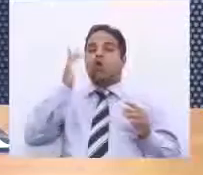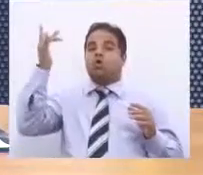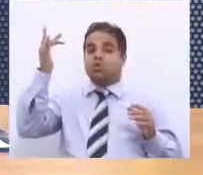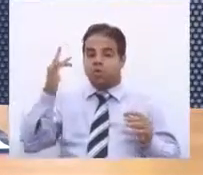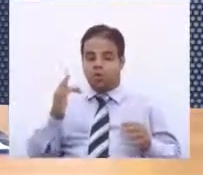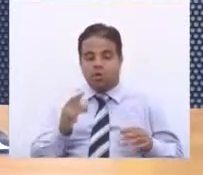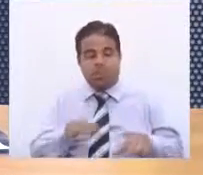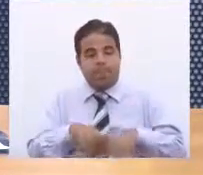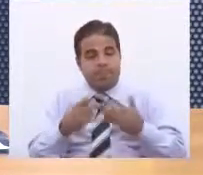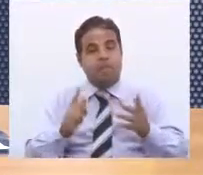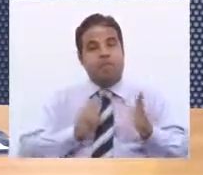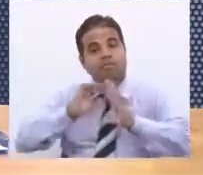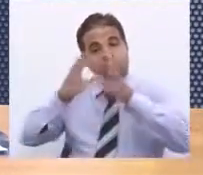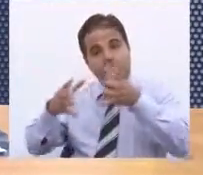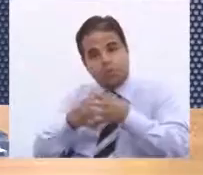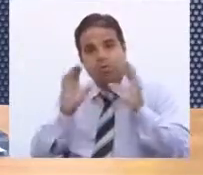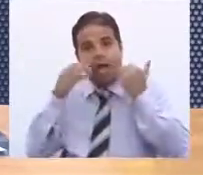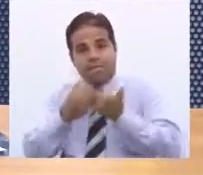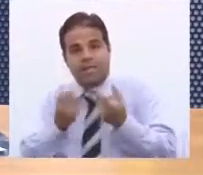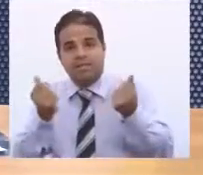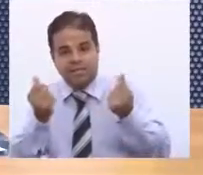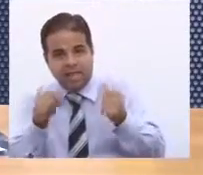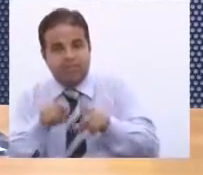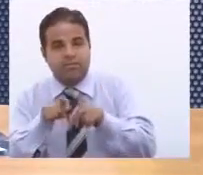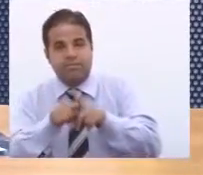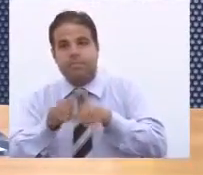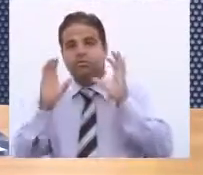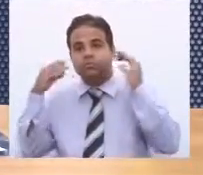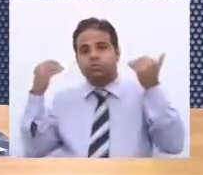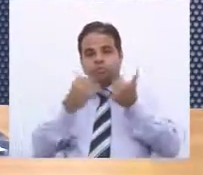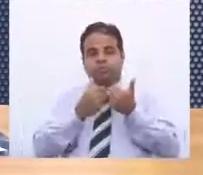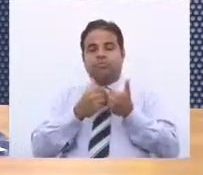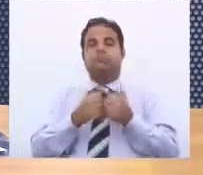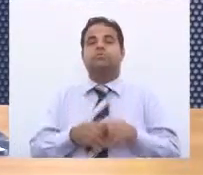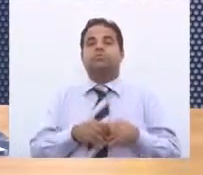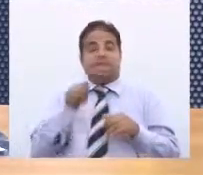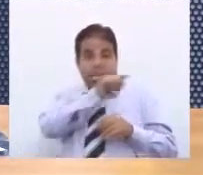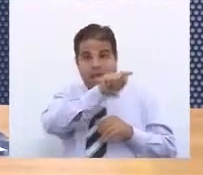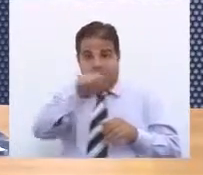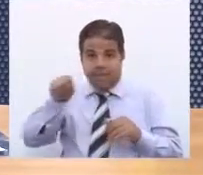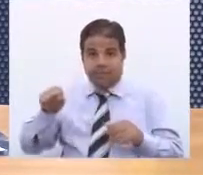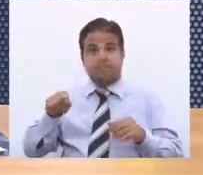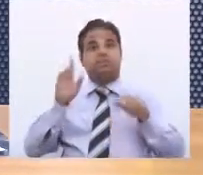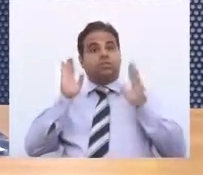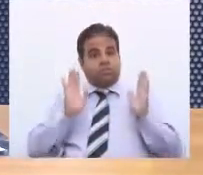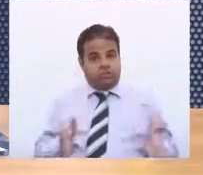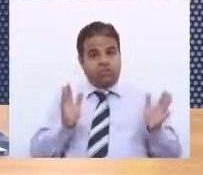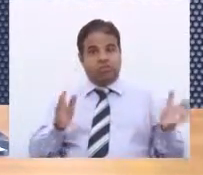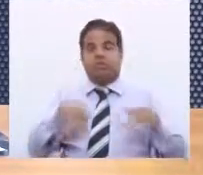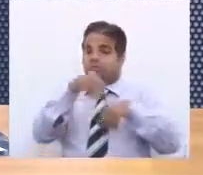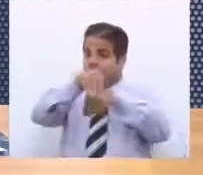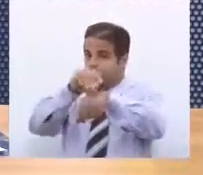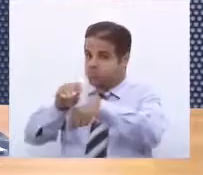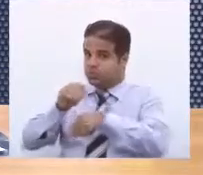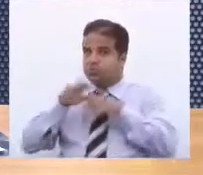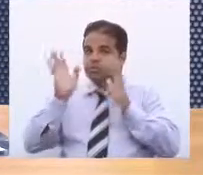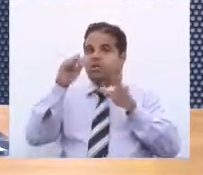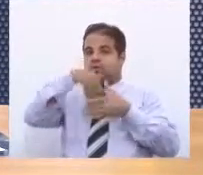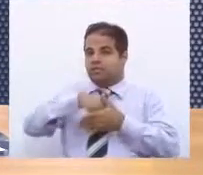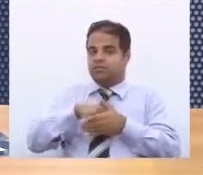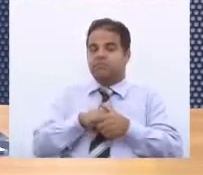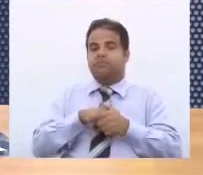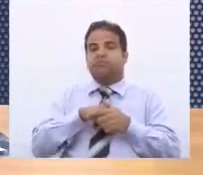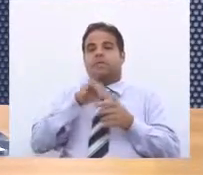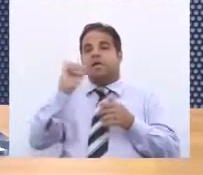financeiro. E temos o grupo capitalizado. O grupo capitalizado, este sim, as suas contribuições vêm para o